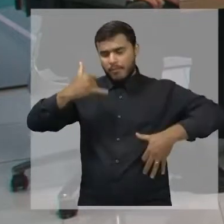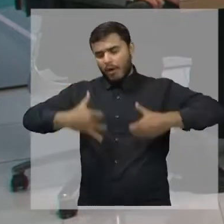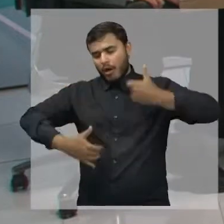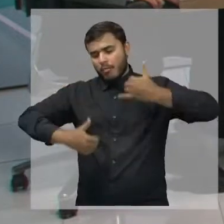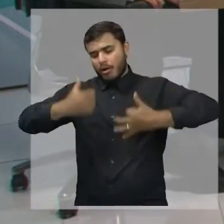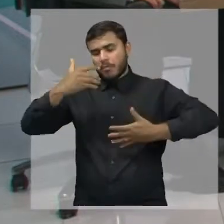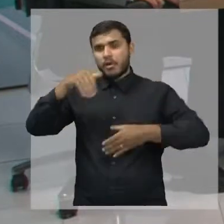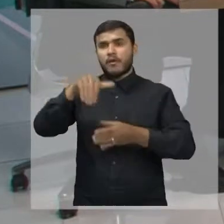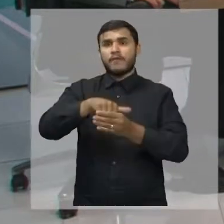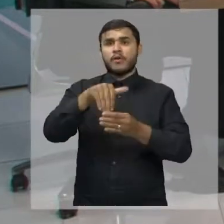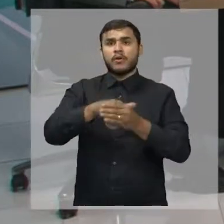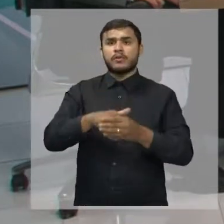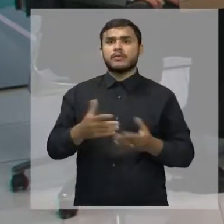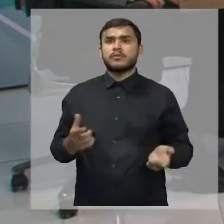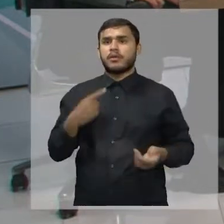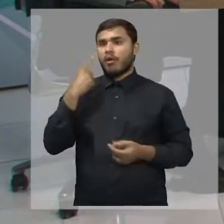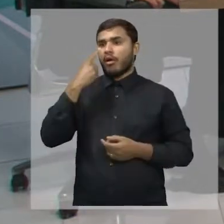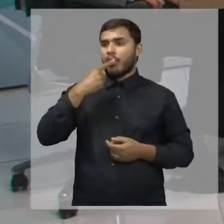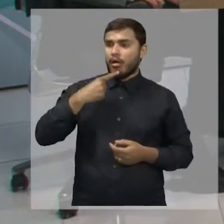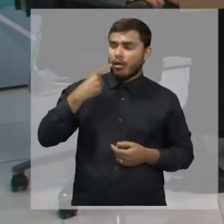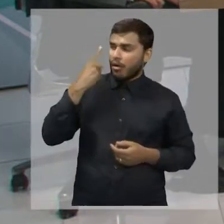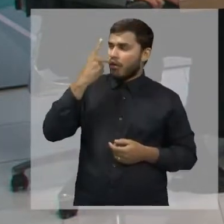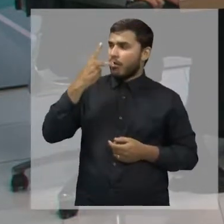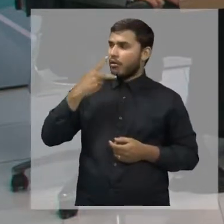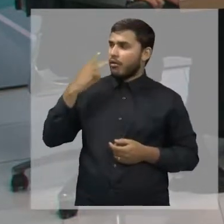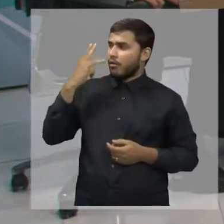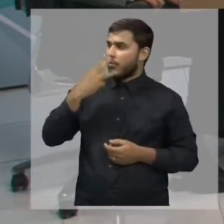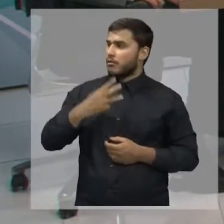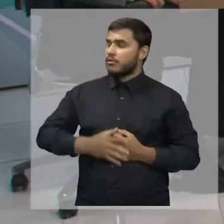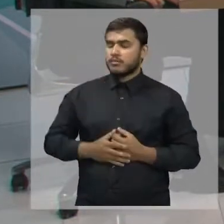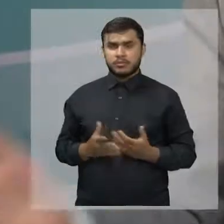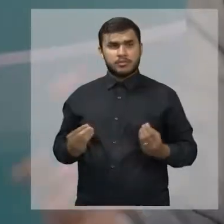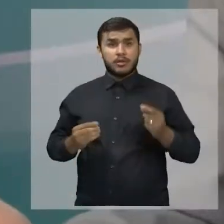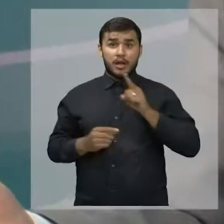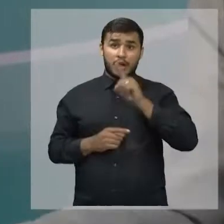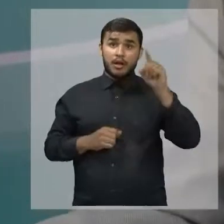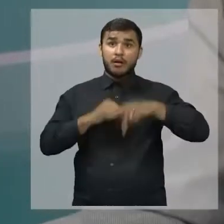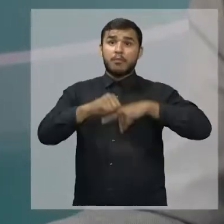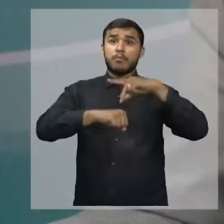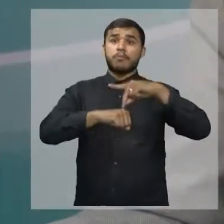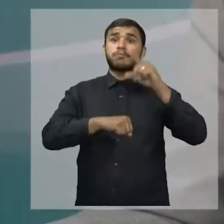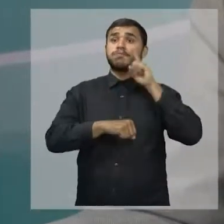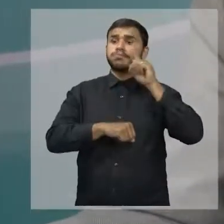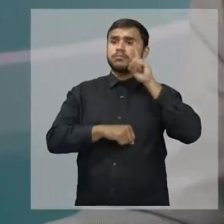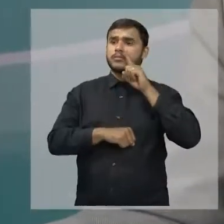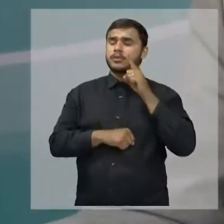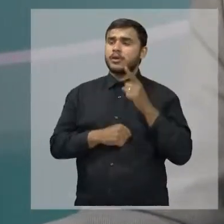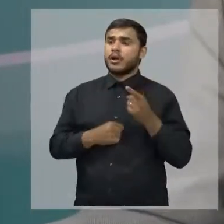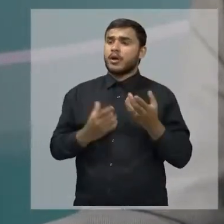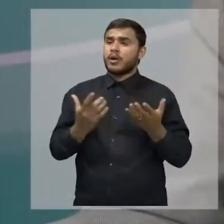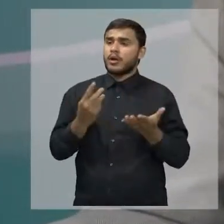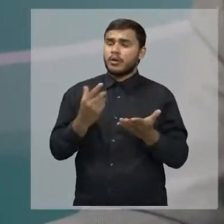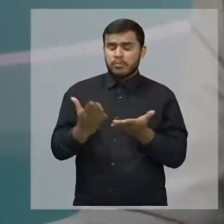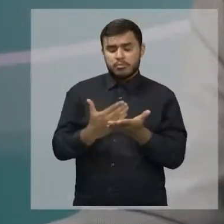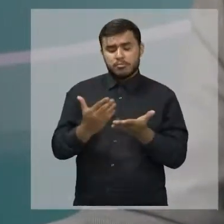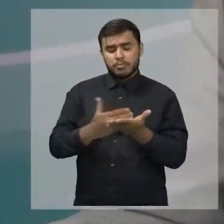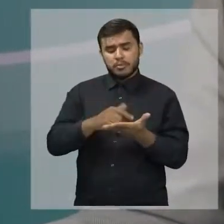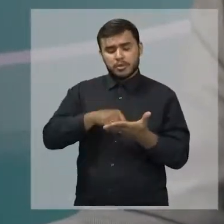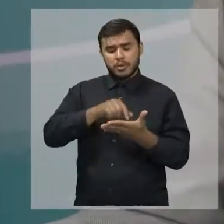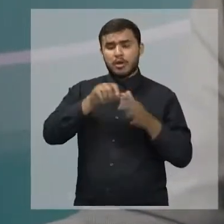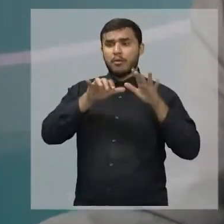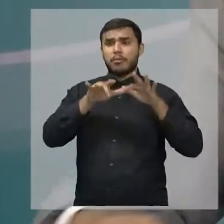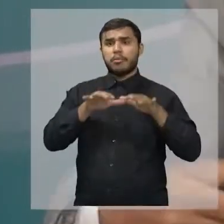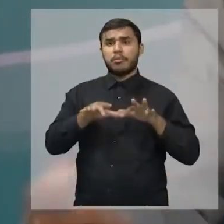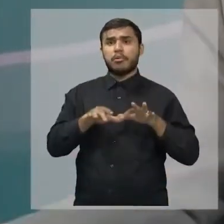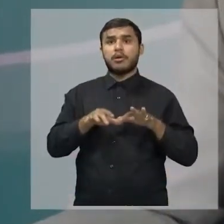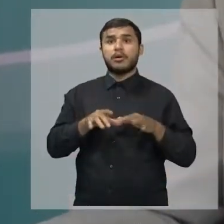você vê um acordo da Suprema Corte Americana, tem 3 páginas. Os votos aqui tem 70, 80, 90 páginas. É uma monografia,